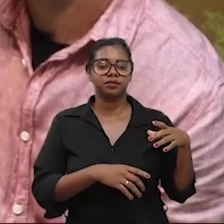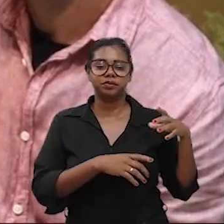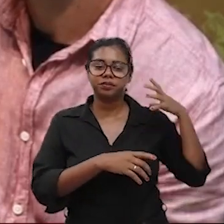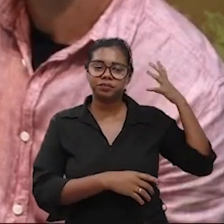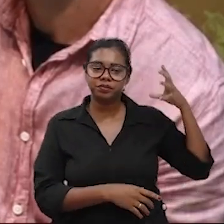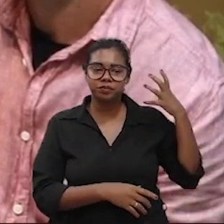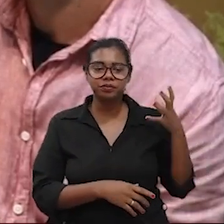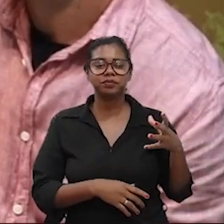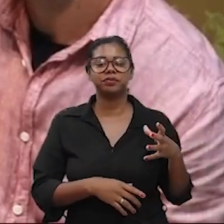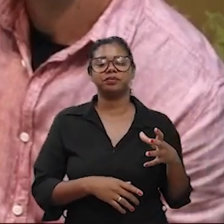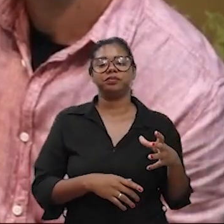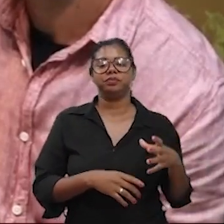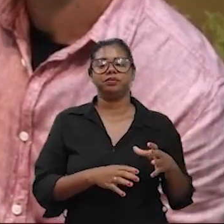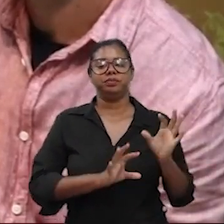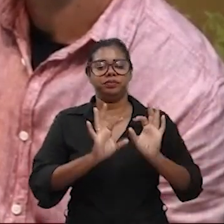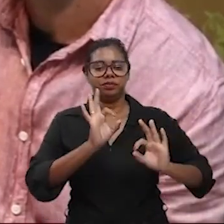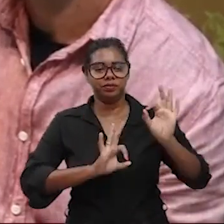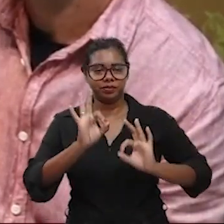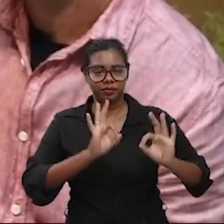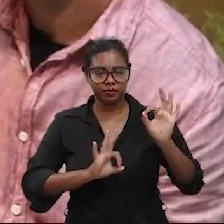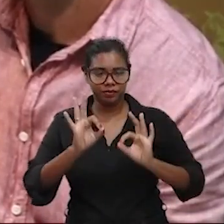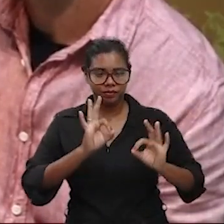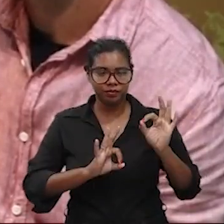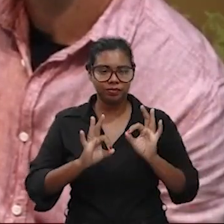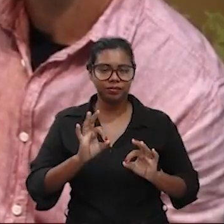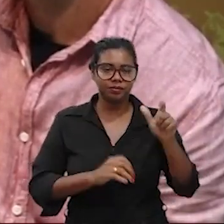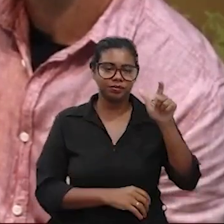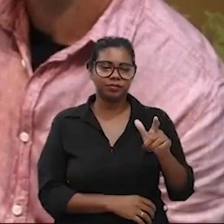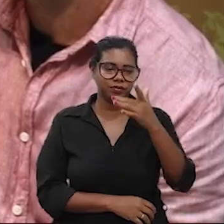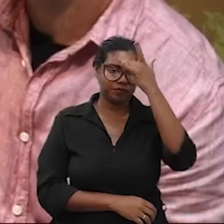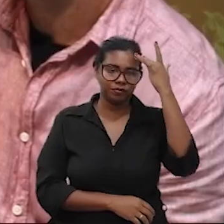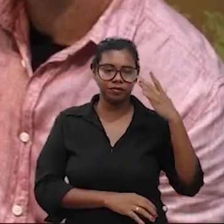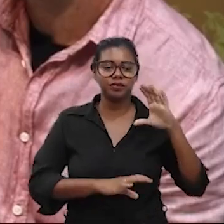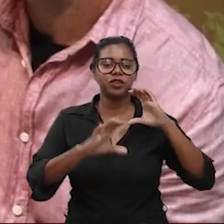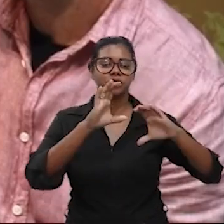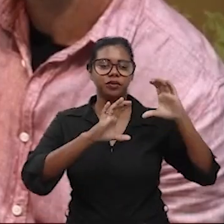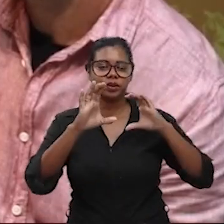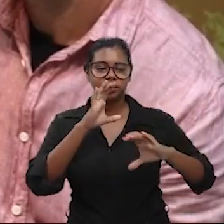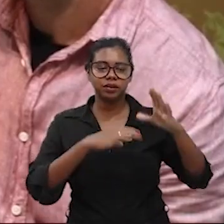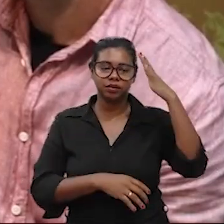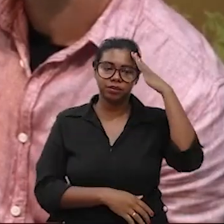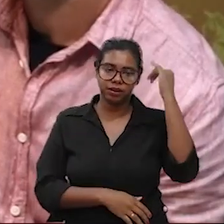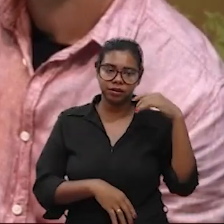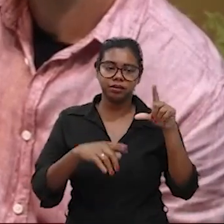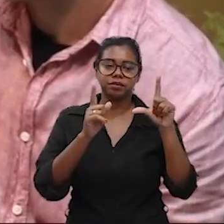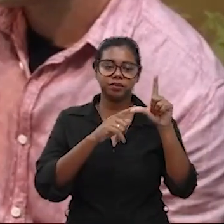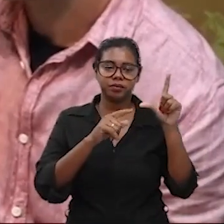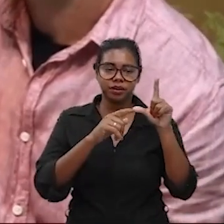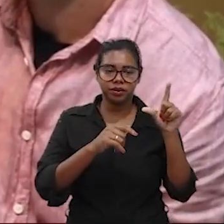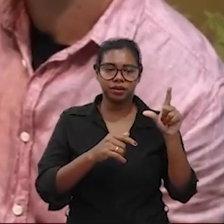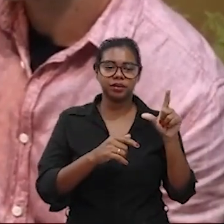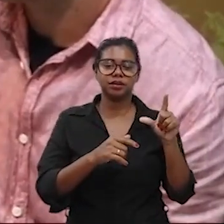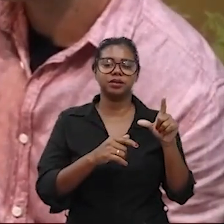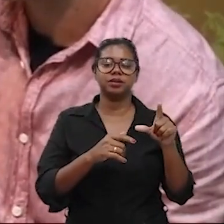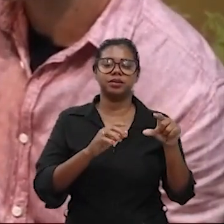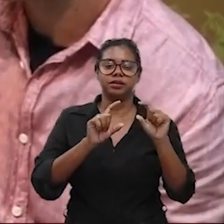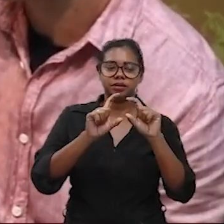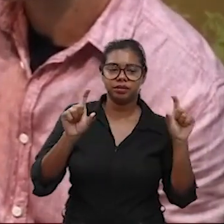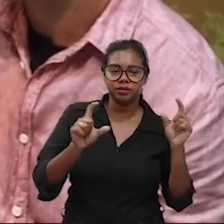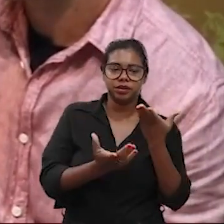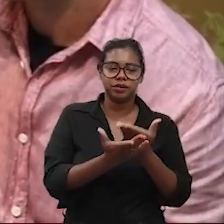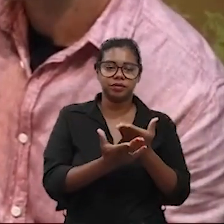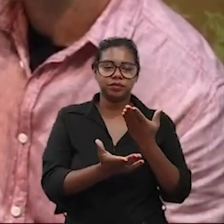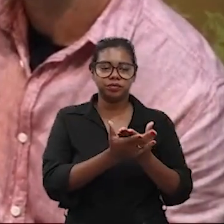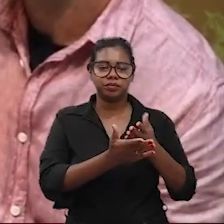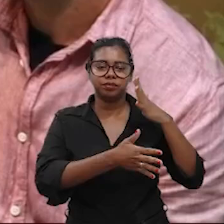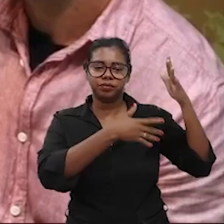pelas produções dos artistas. Né? Eu digo que grande parte dos shows